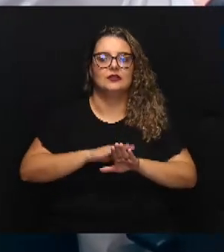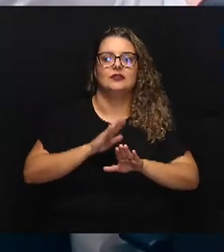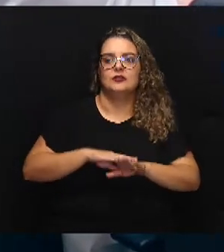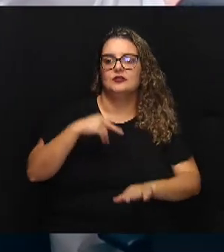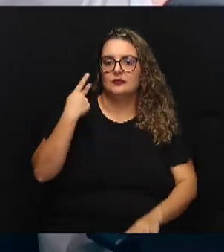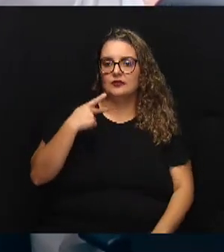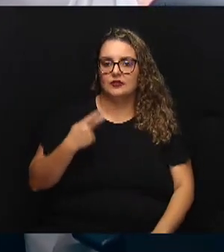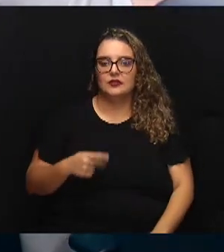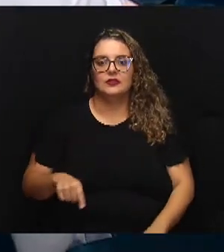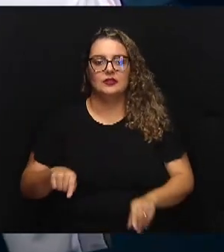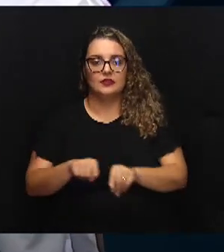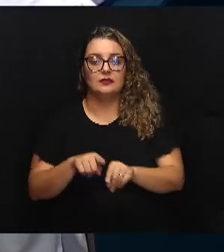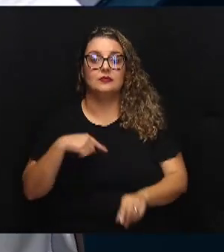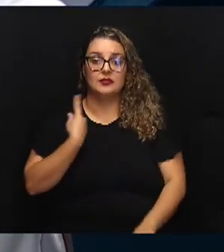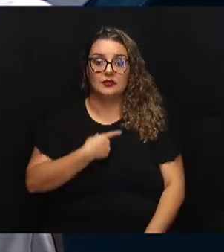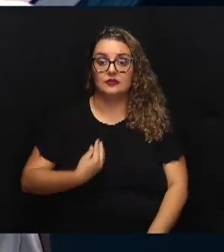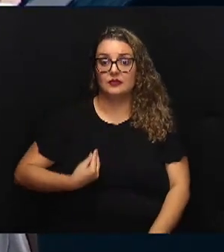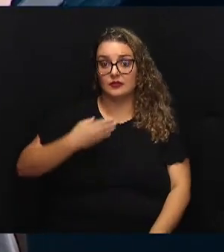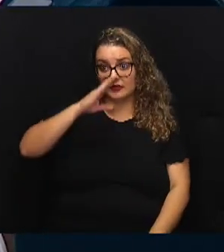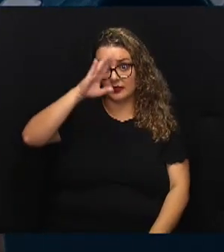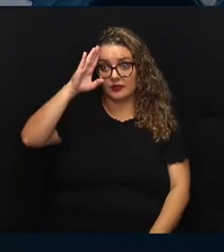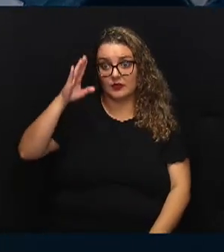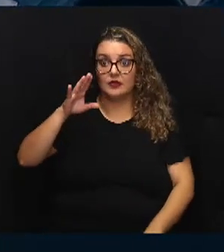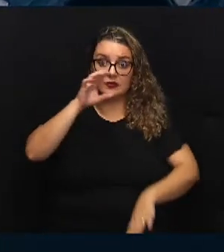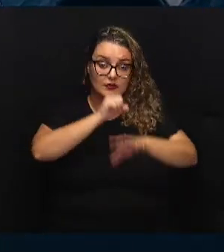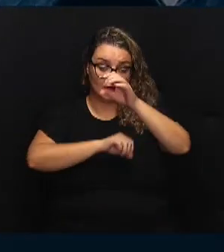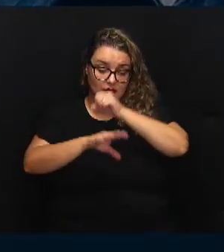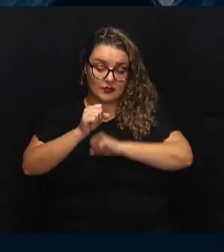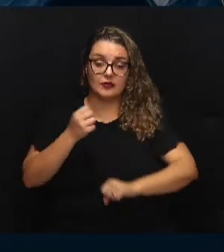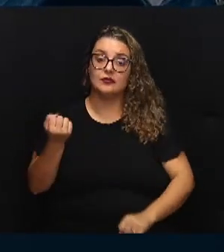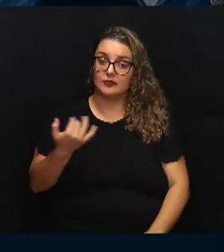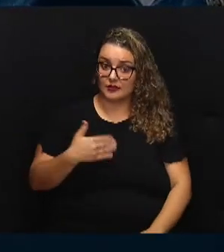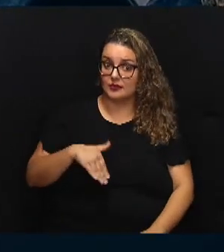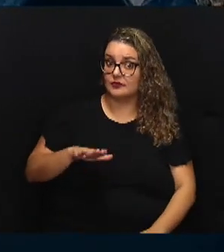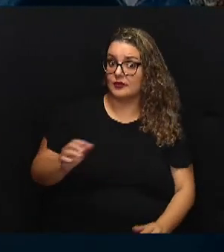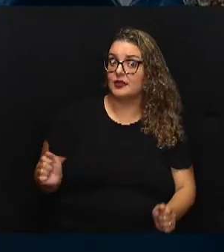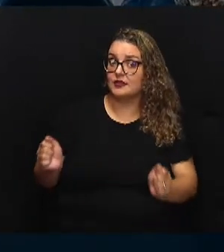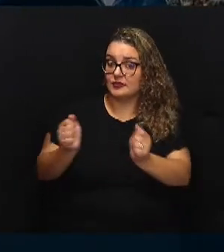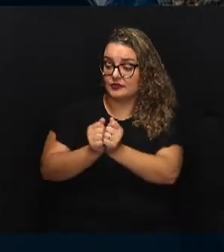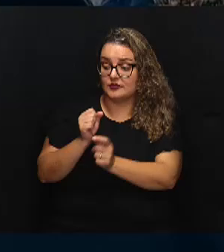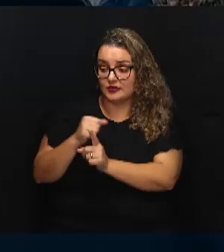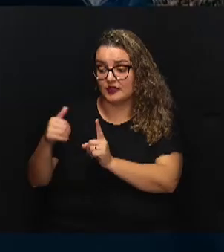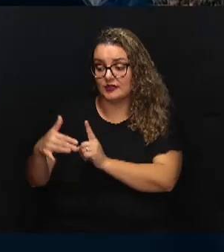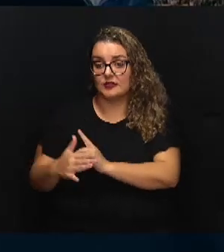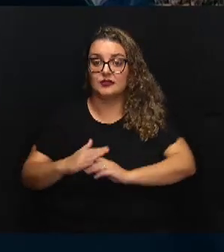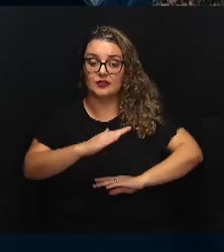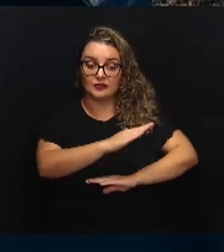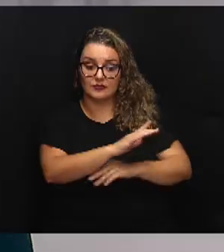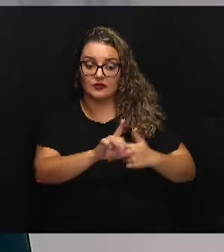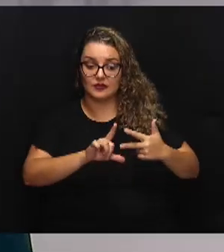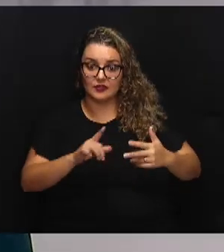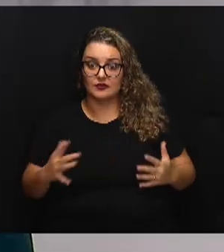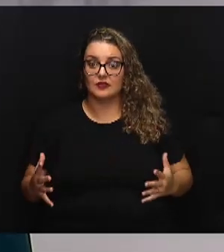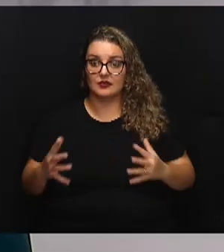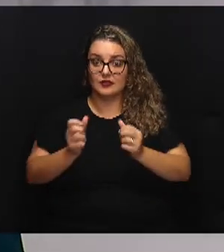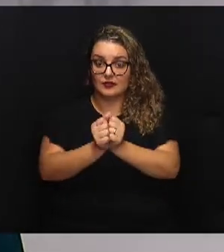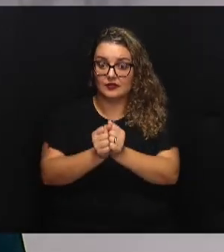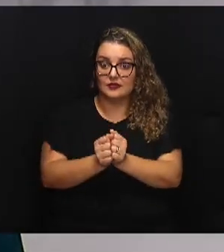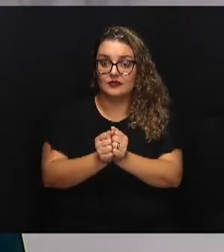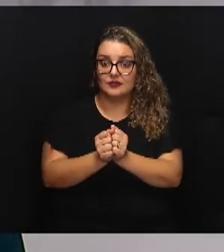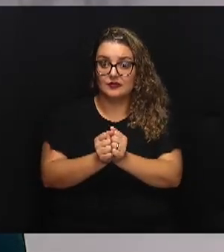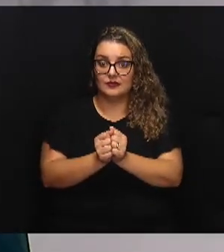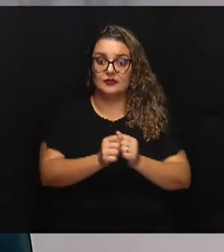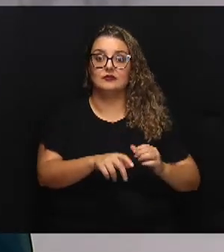E na nossa vida acadêmica ficou o aprendizado de que quanto mais próxima a sociedade tiver, mediante a